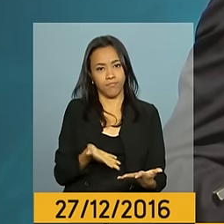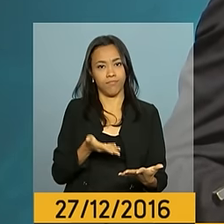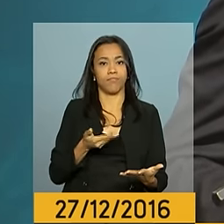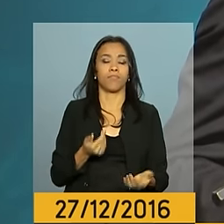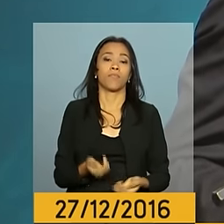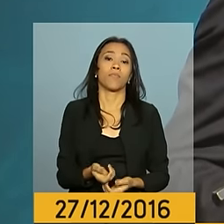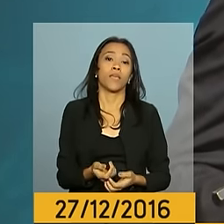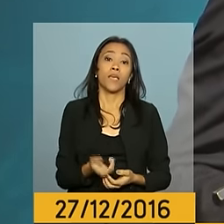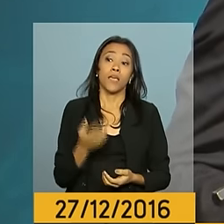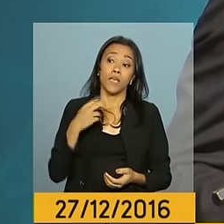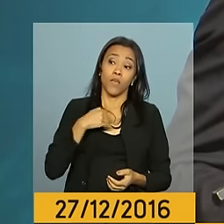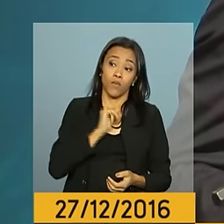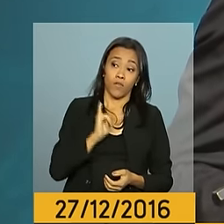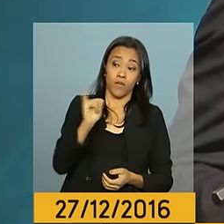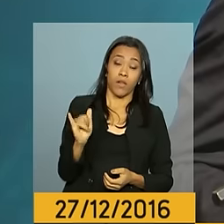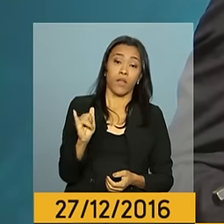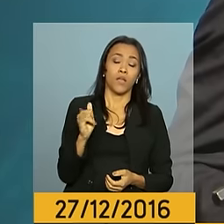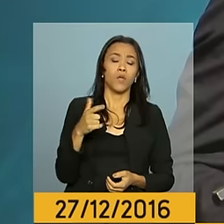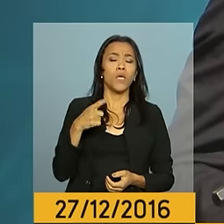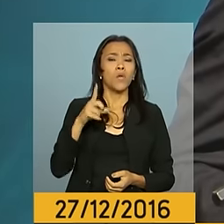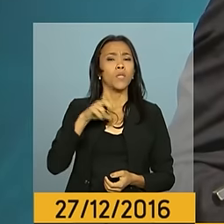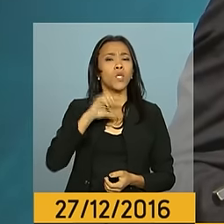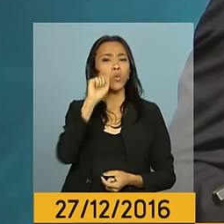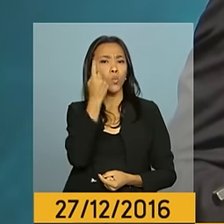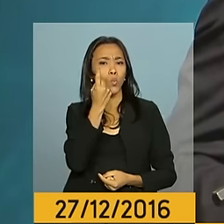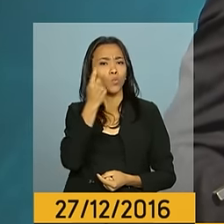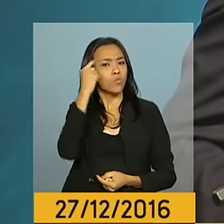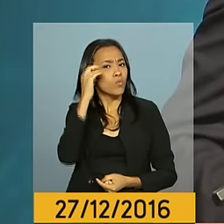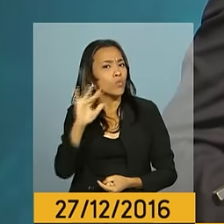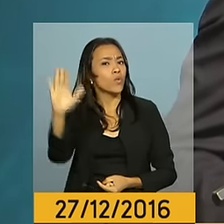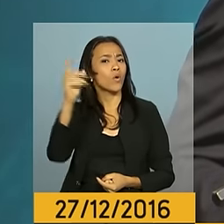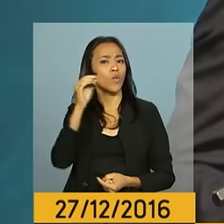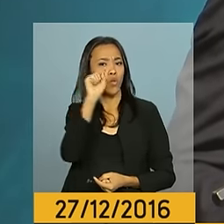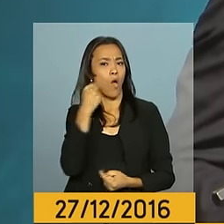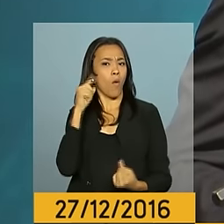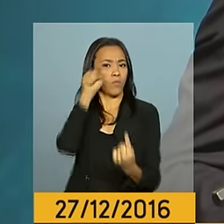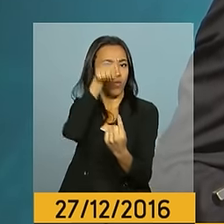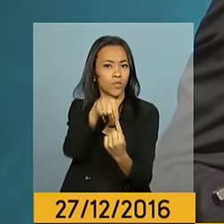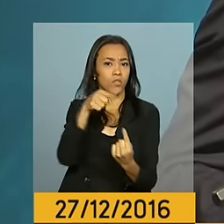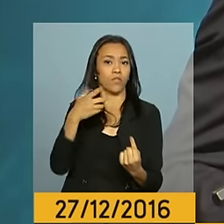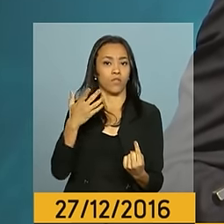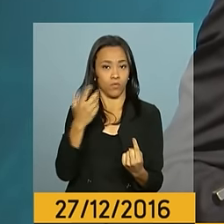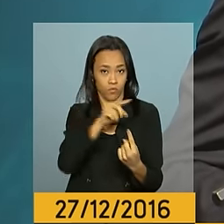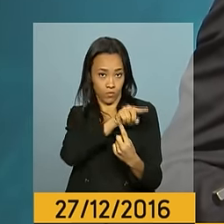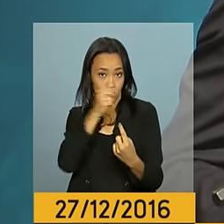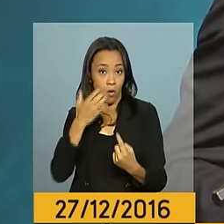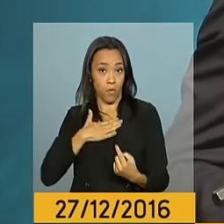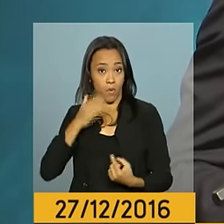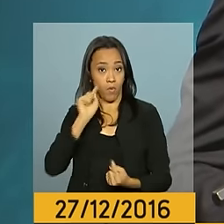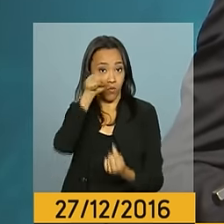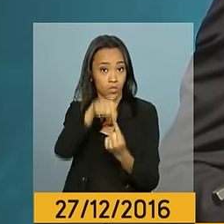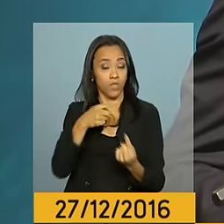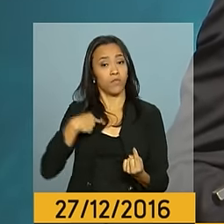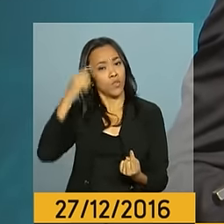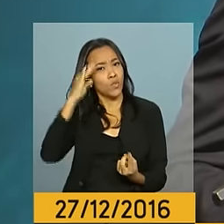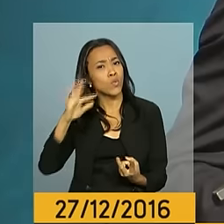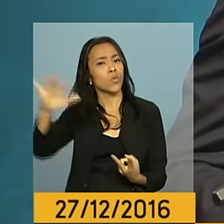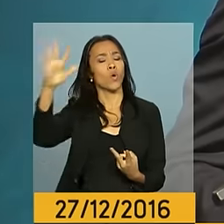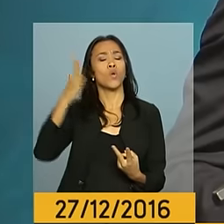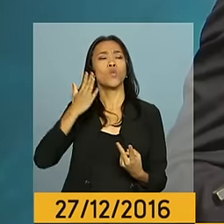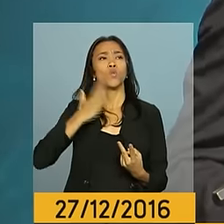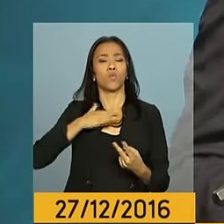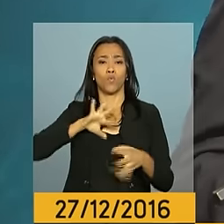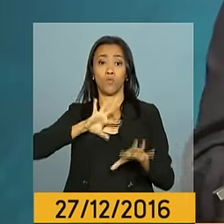filho um objetivo e um sonho meu objetivo e meu sonho é que ao final do meu